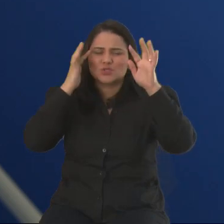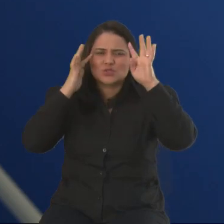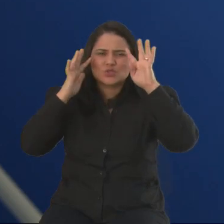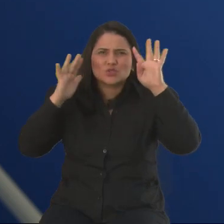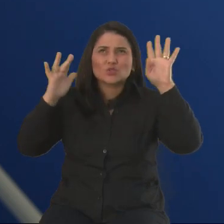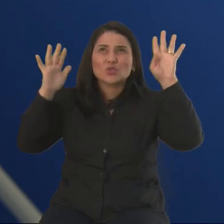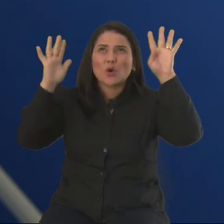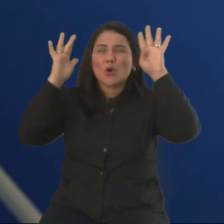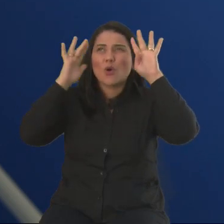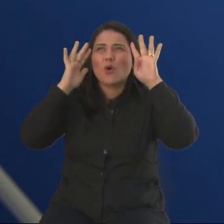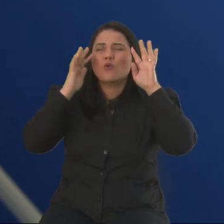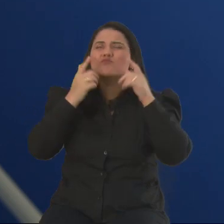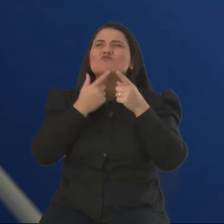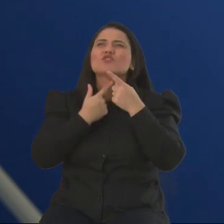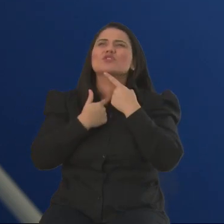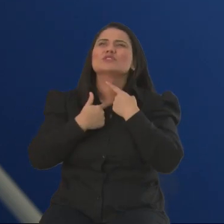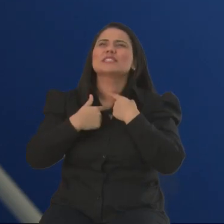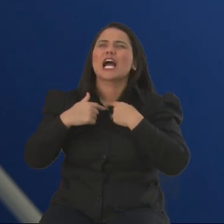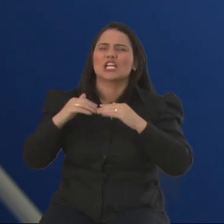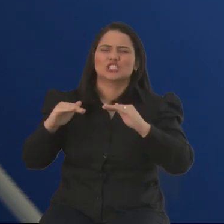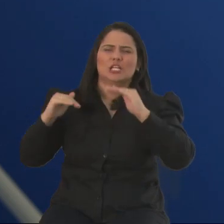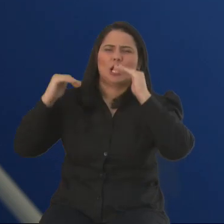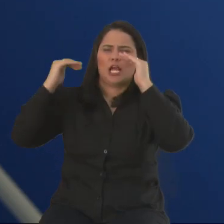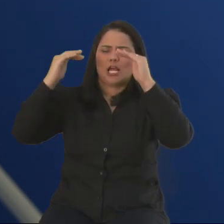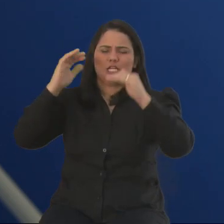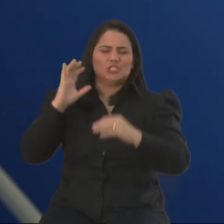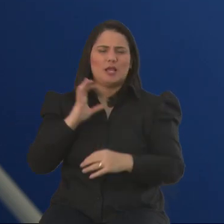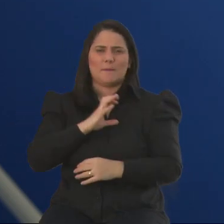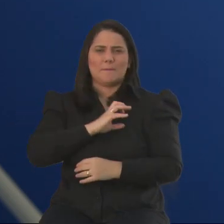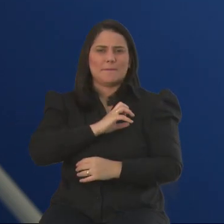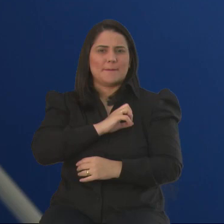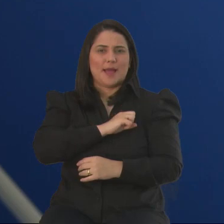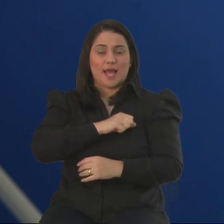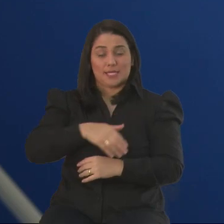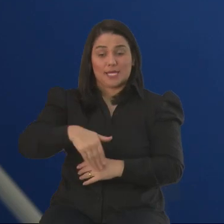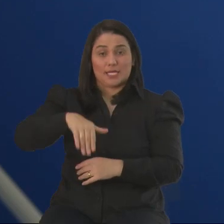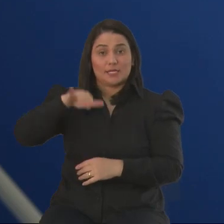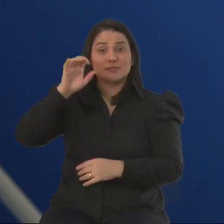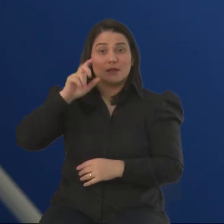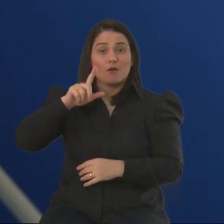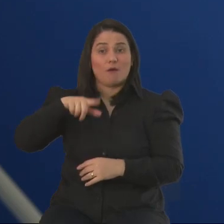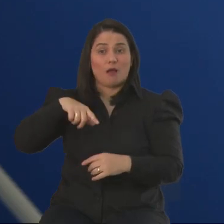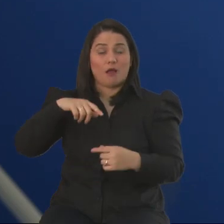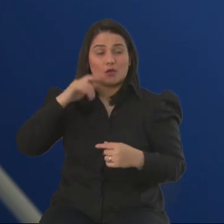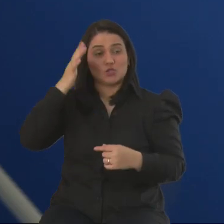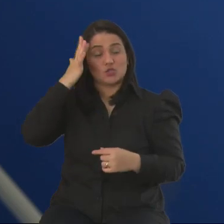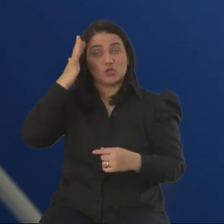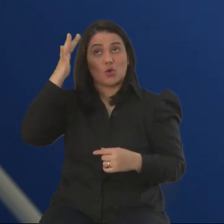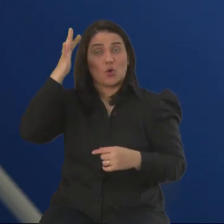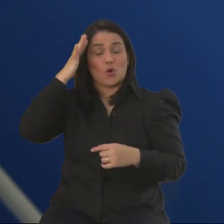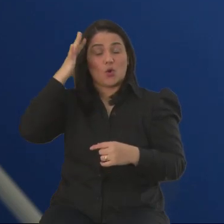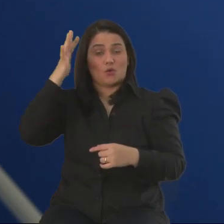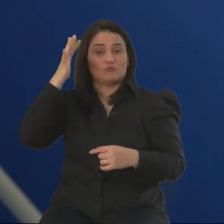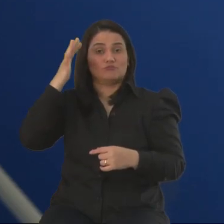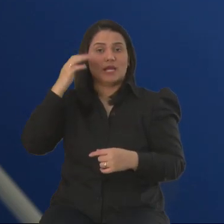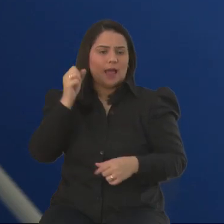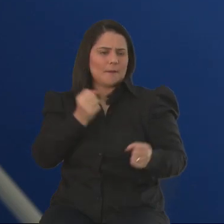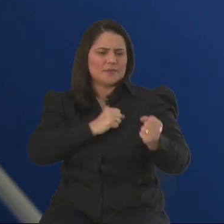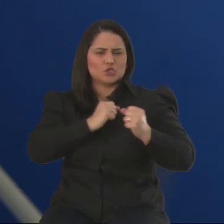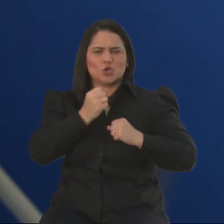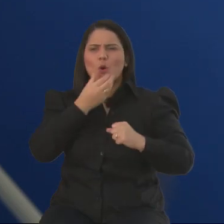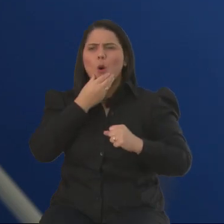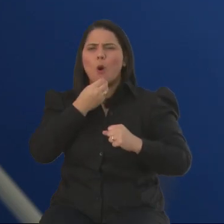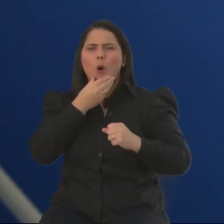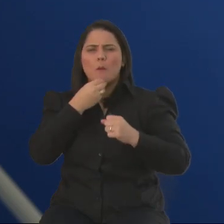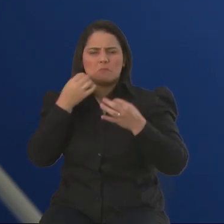amada. Cresceu se tornando a mulher que sempre sonhou vir a ser. Apaixonou-se, homem perfeito, cheio